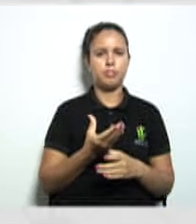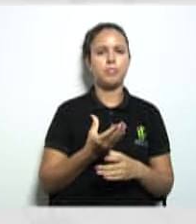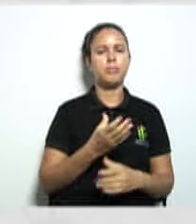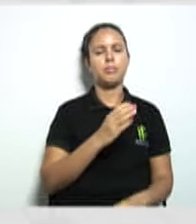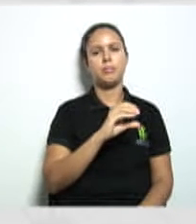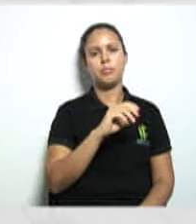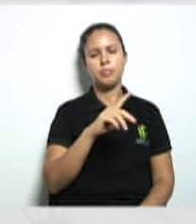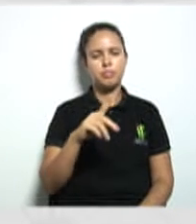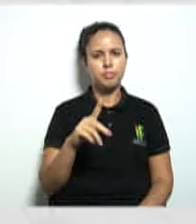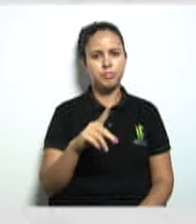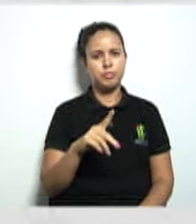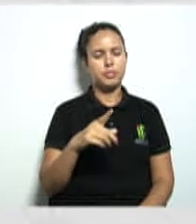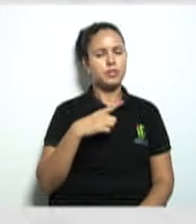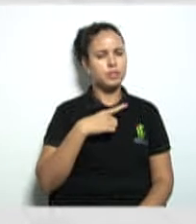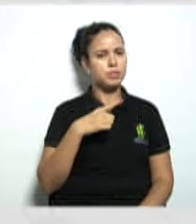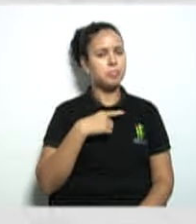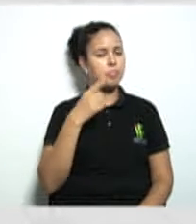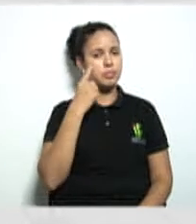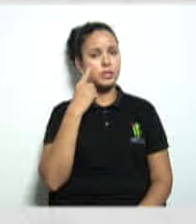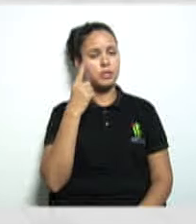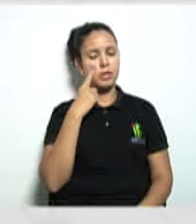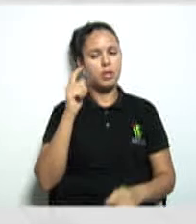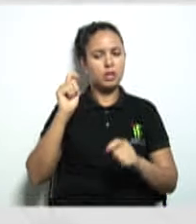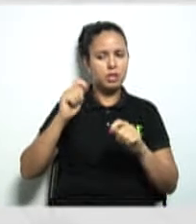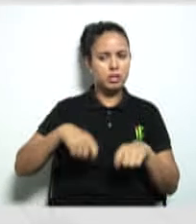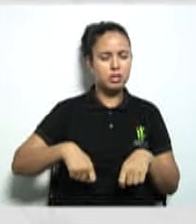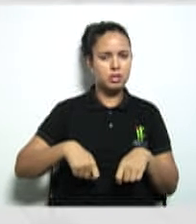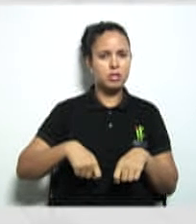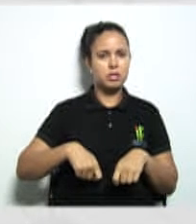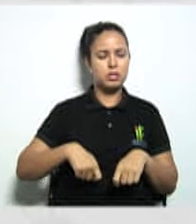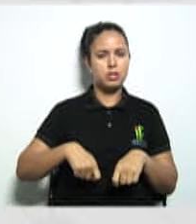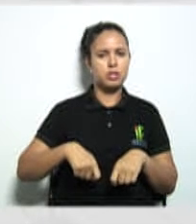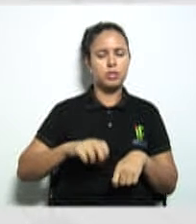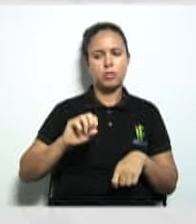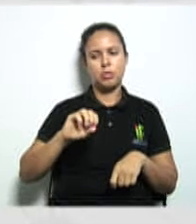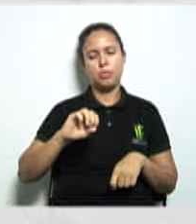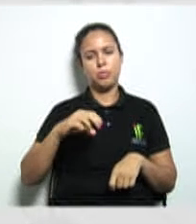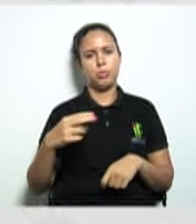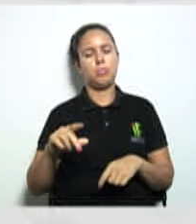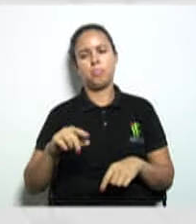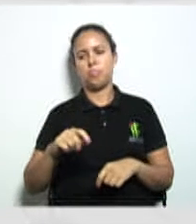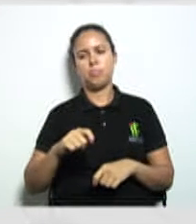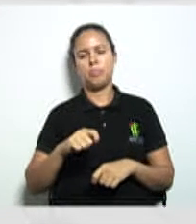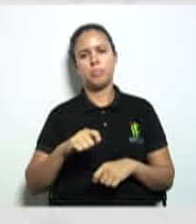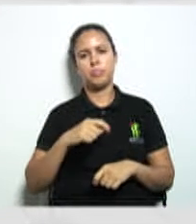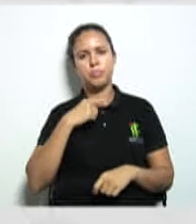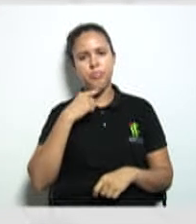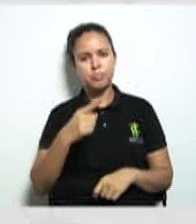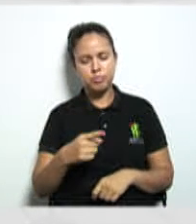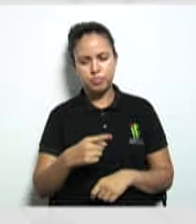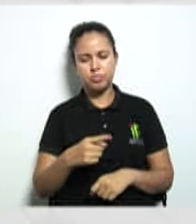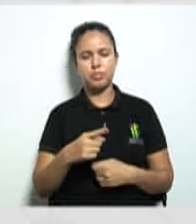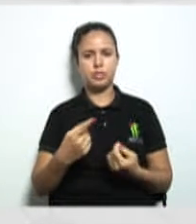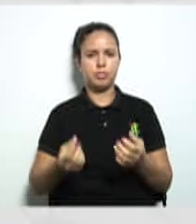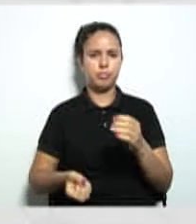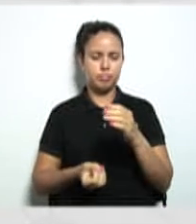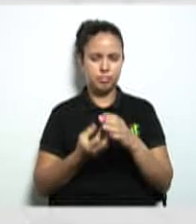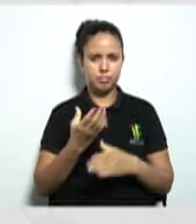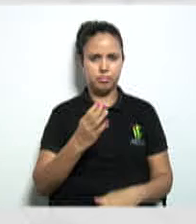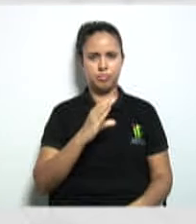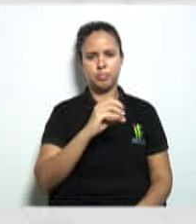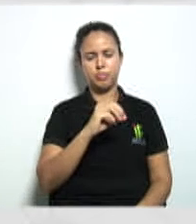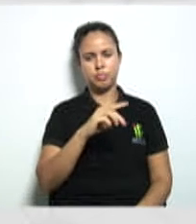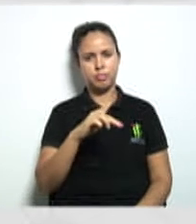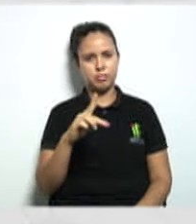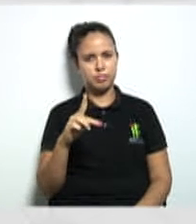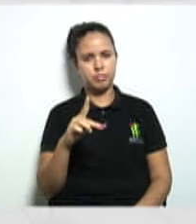que ver essa questão da viabilidade, da necessidade da criação dessa cooperativa? Então, está aqui, ó.